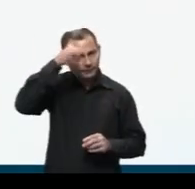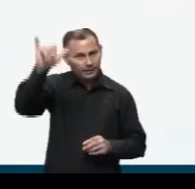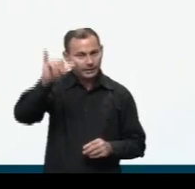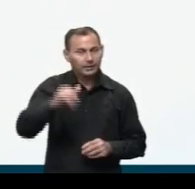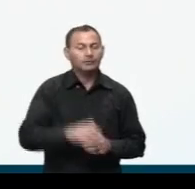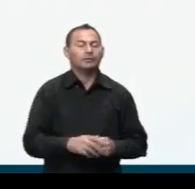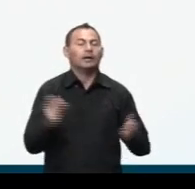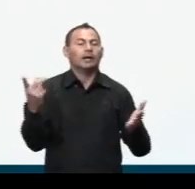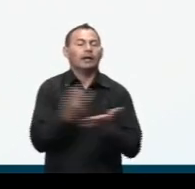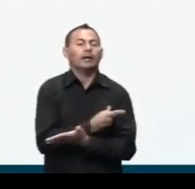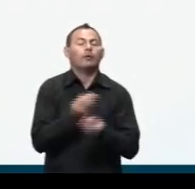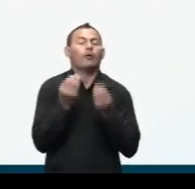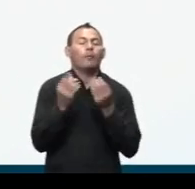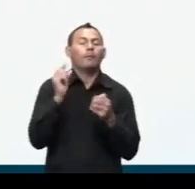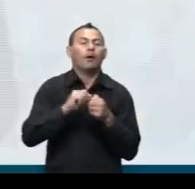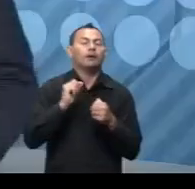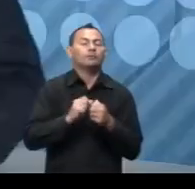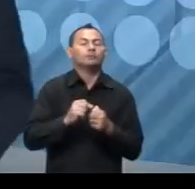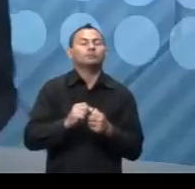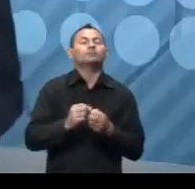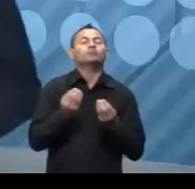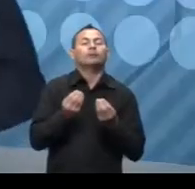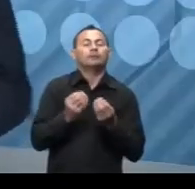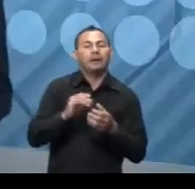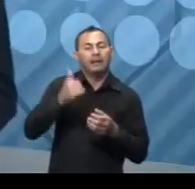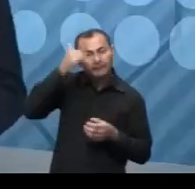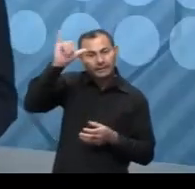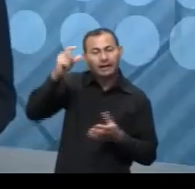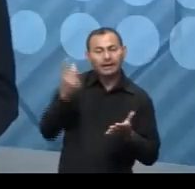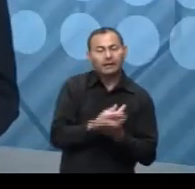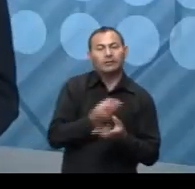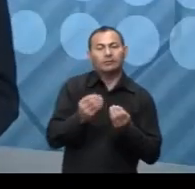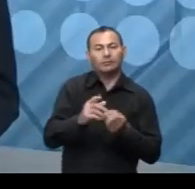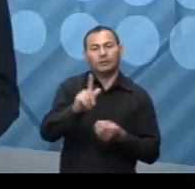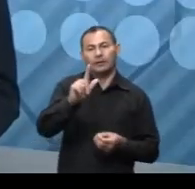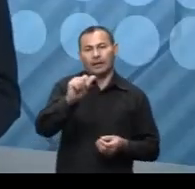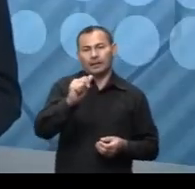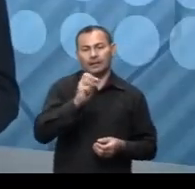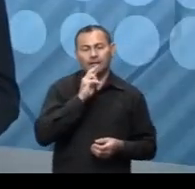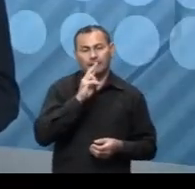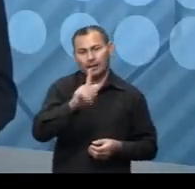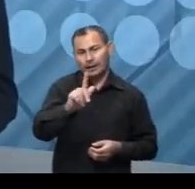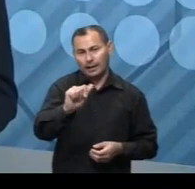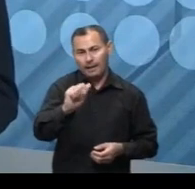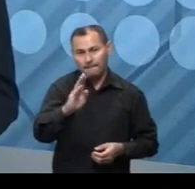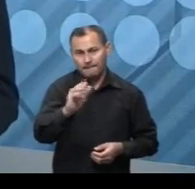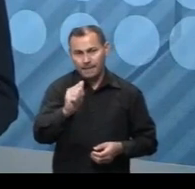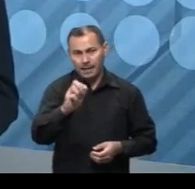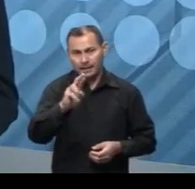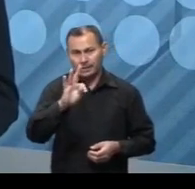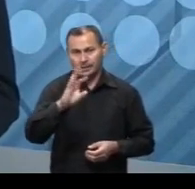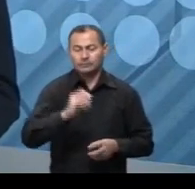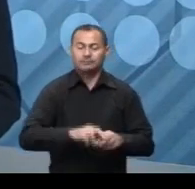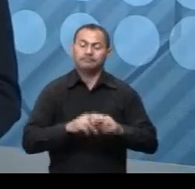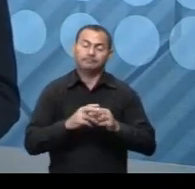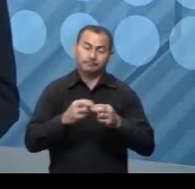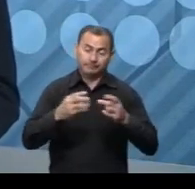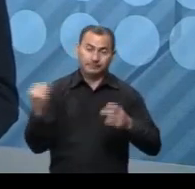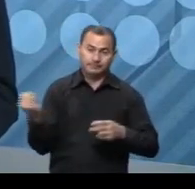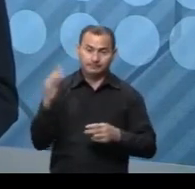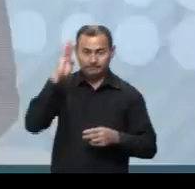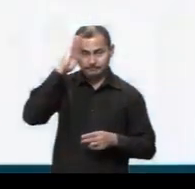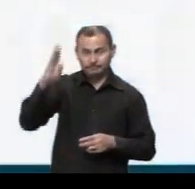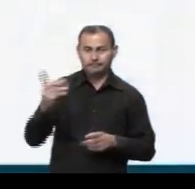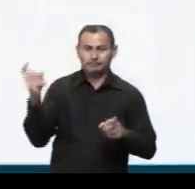evitando erros. Como que a gente pode evitar erros nessa locação do gabarito? Tá? São passos fundamentais que a gente tem que se atentar.